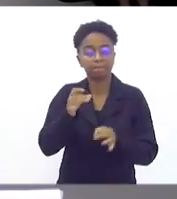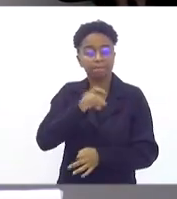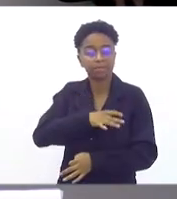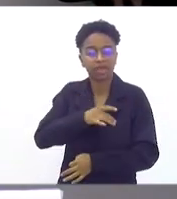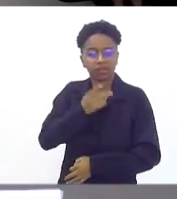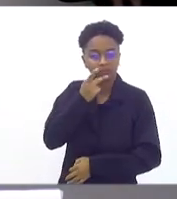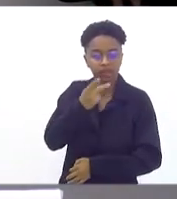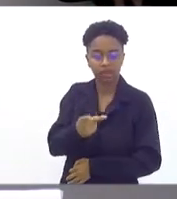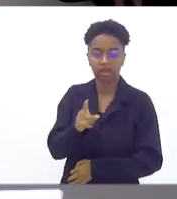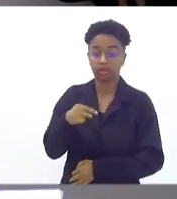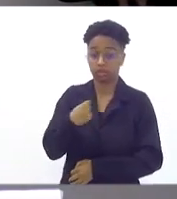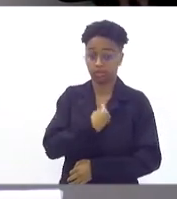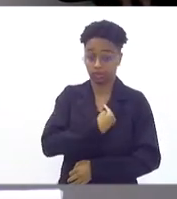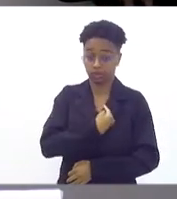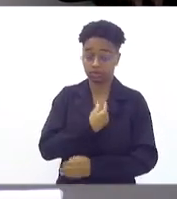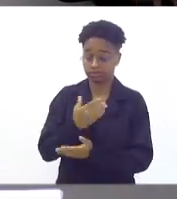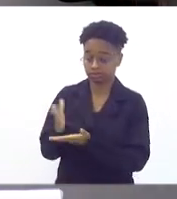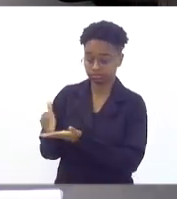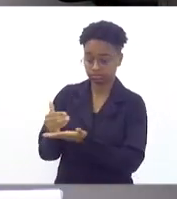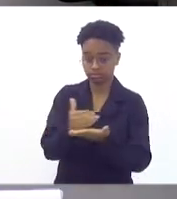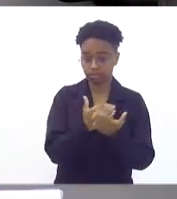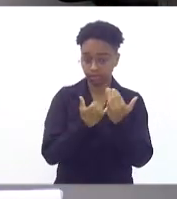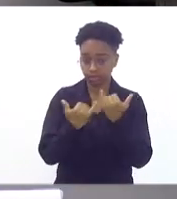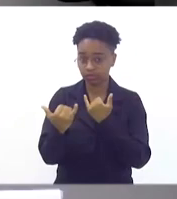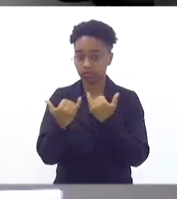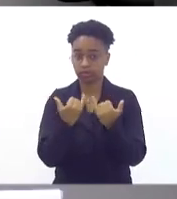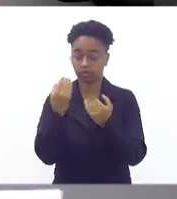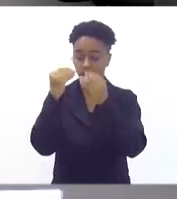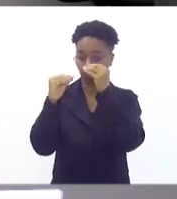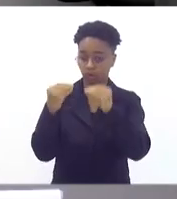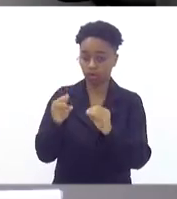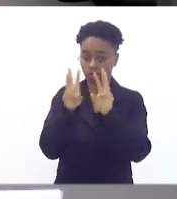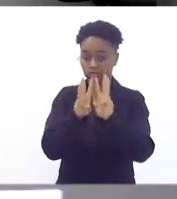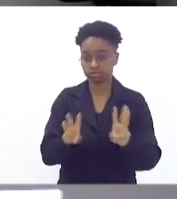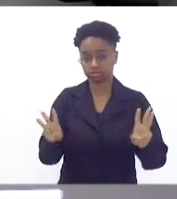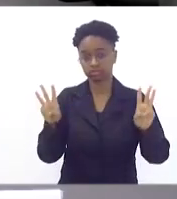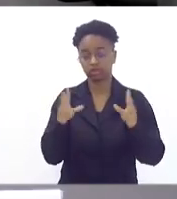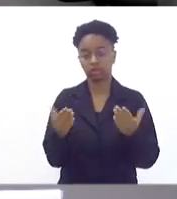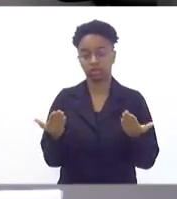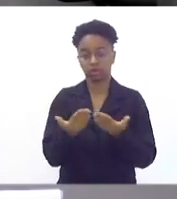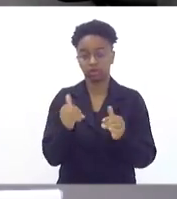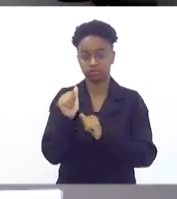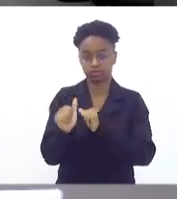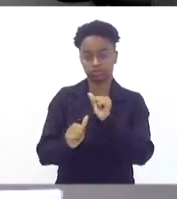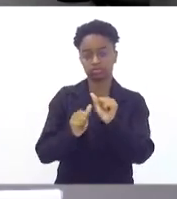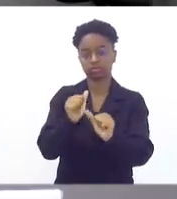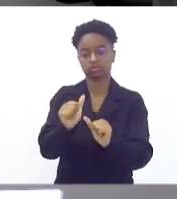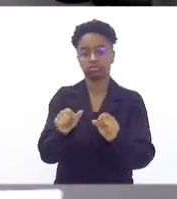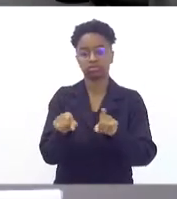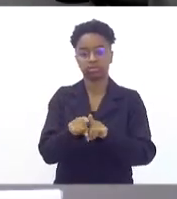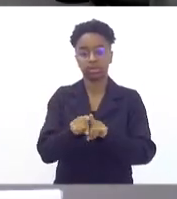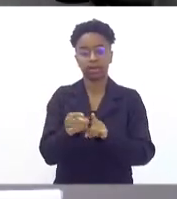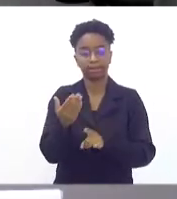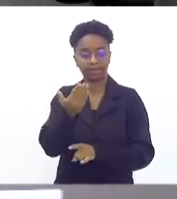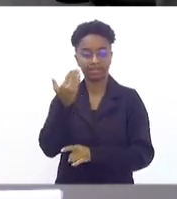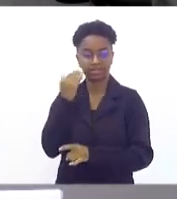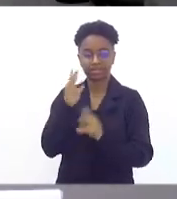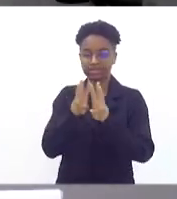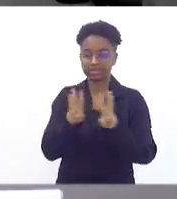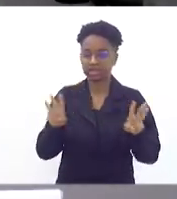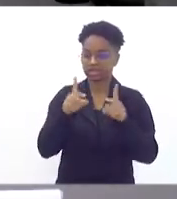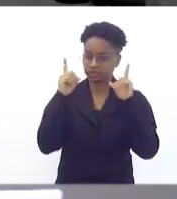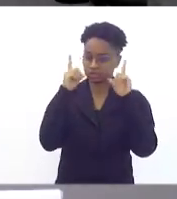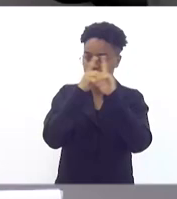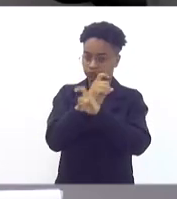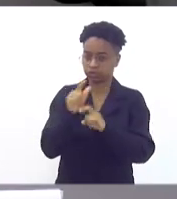a gente tem colocado todos os dados todas as informações do nosso site ele tá hoje reformulado ele era um site um pouco